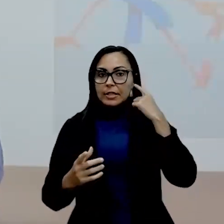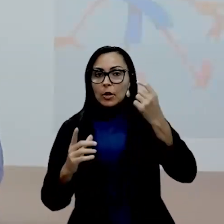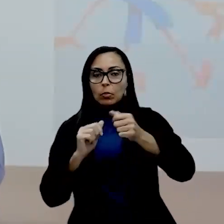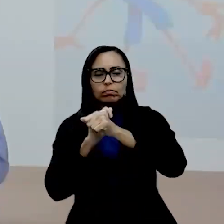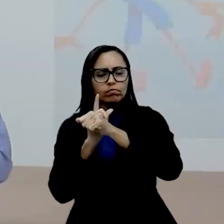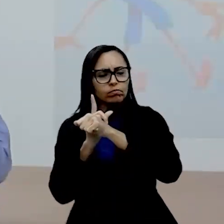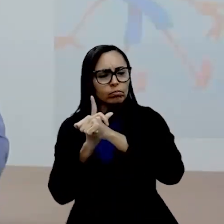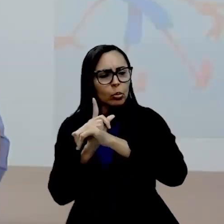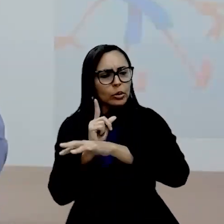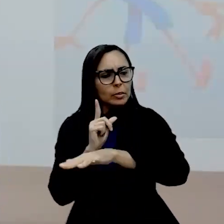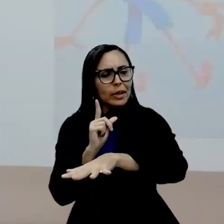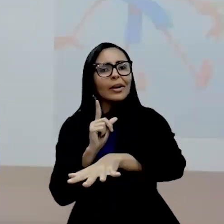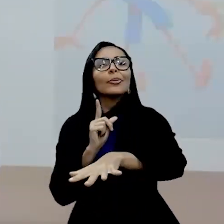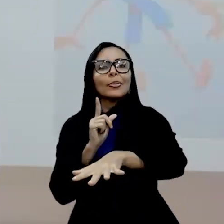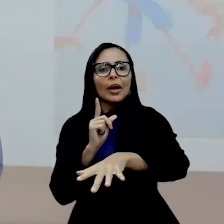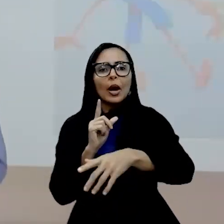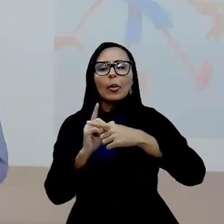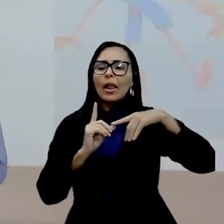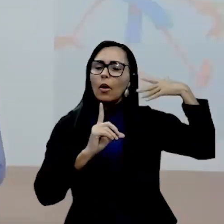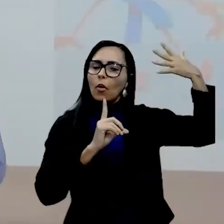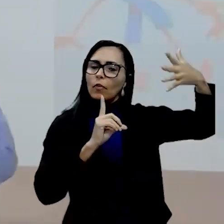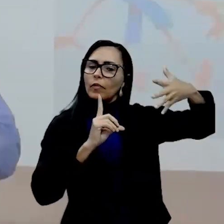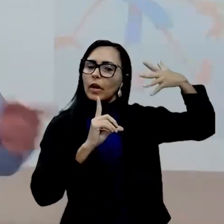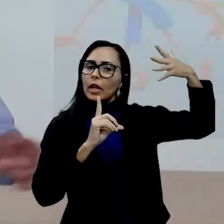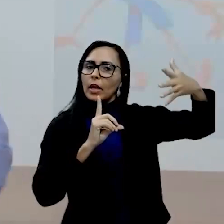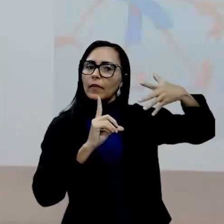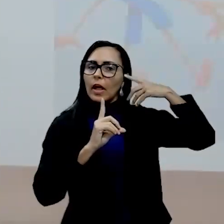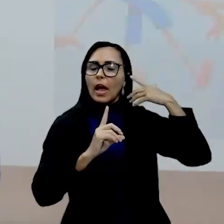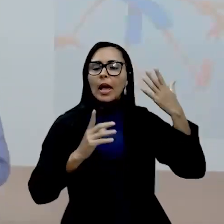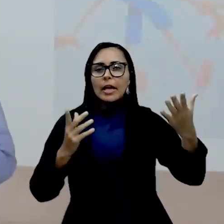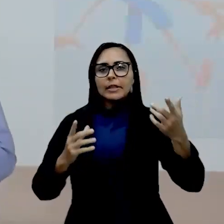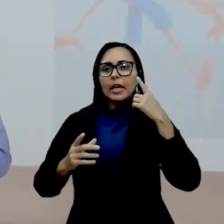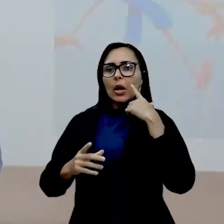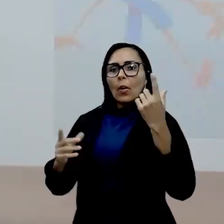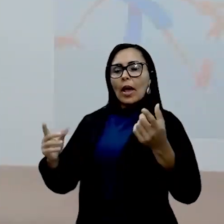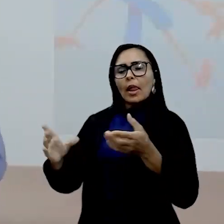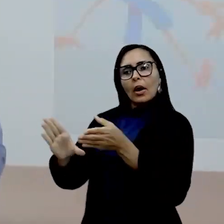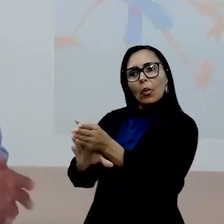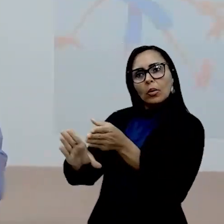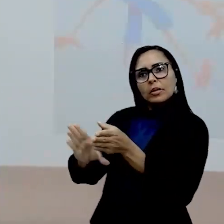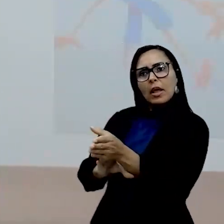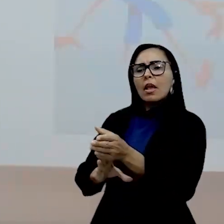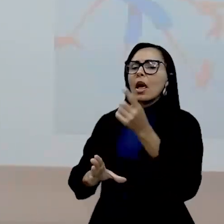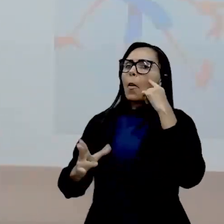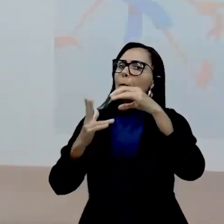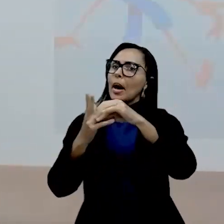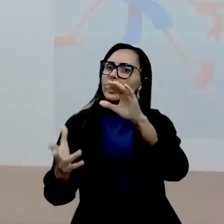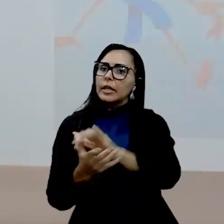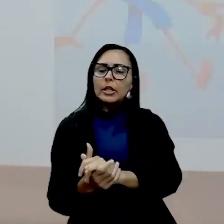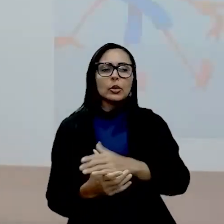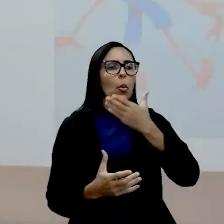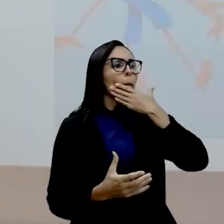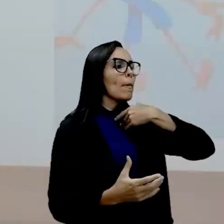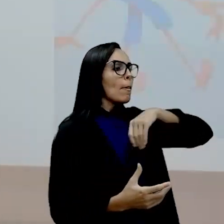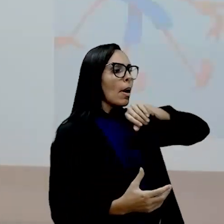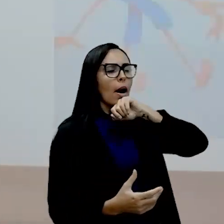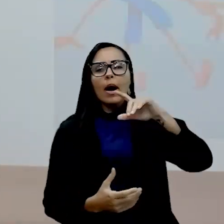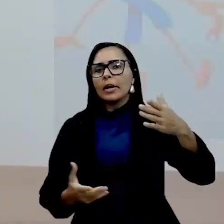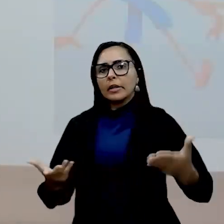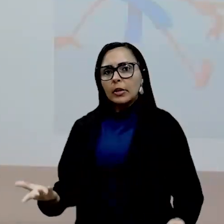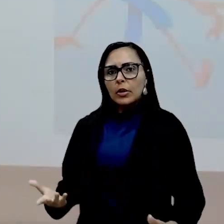Que elas ouvem a palestra muitas vezes, aí levam o marido, levam o pai, né? Levam o tio, levam o avô, né? Para o médico. E